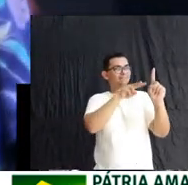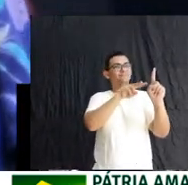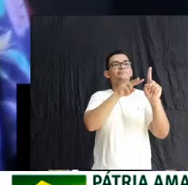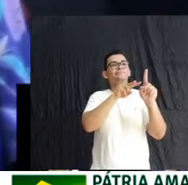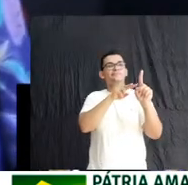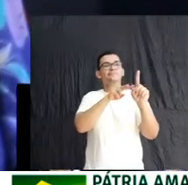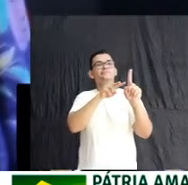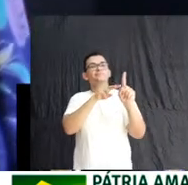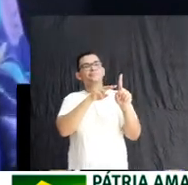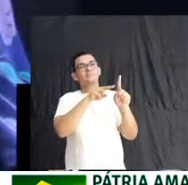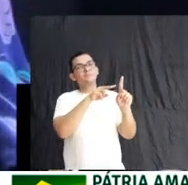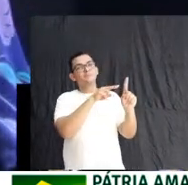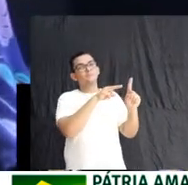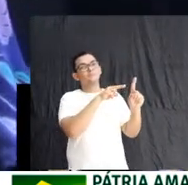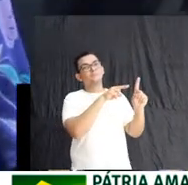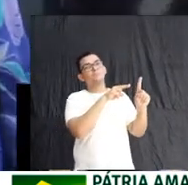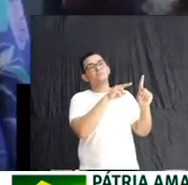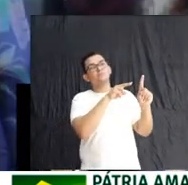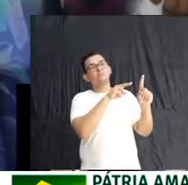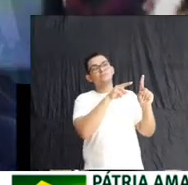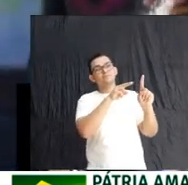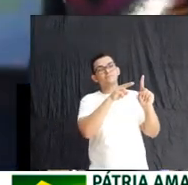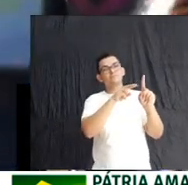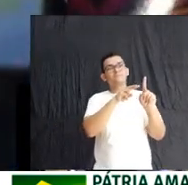de te olhar.